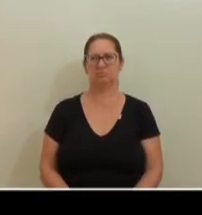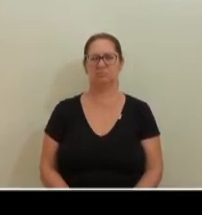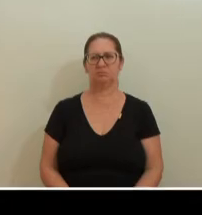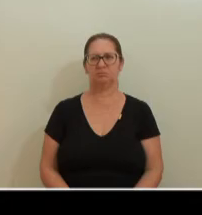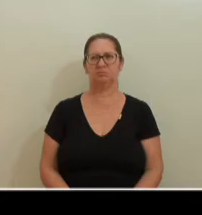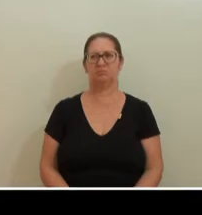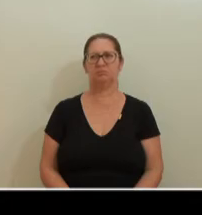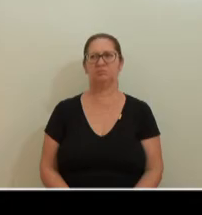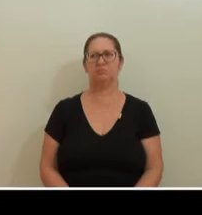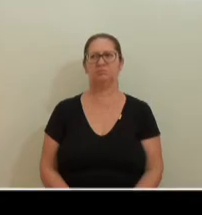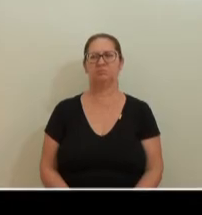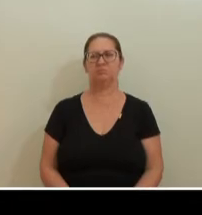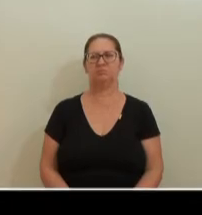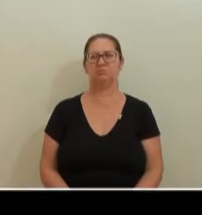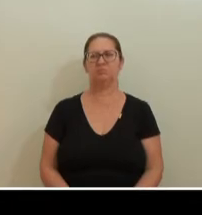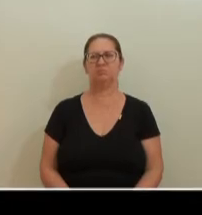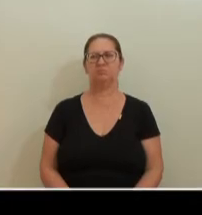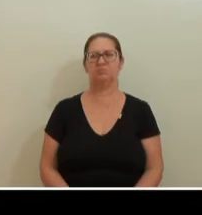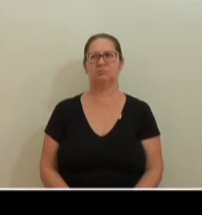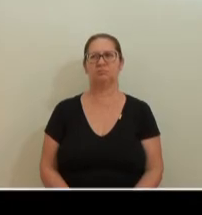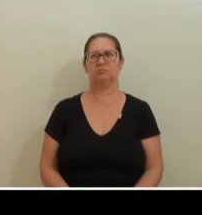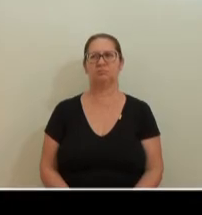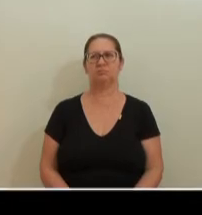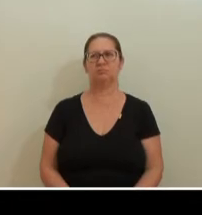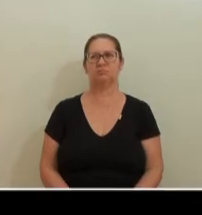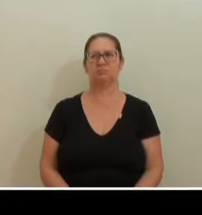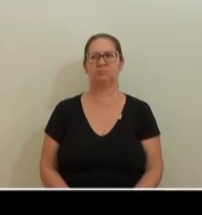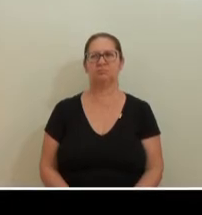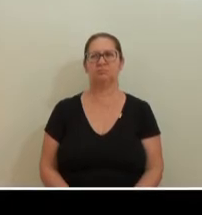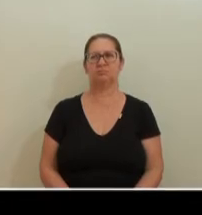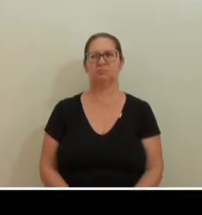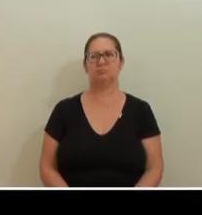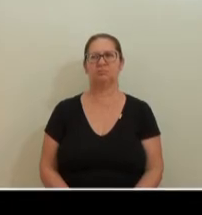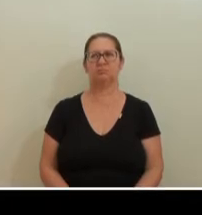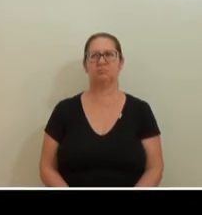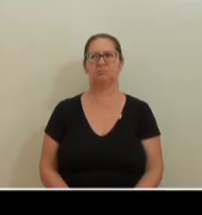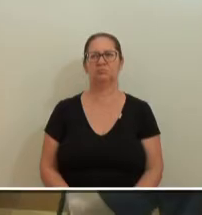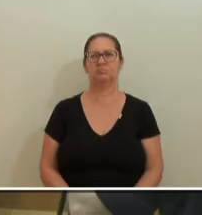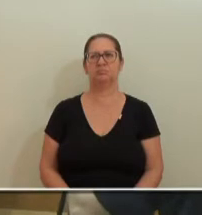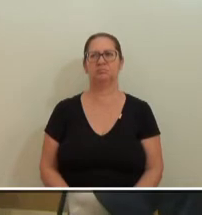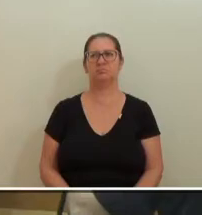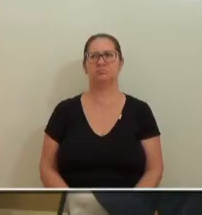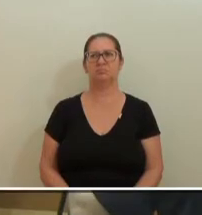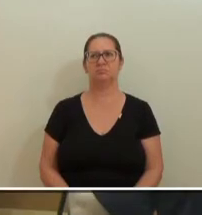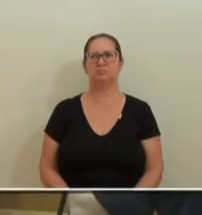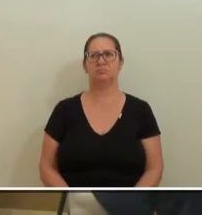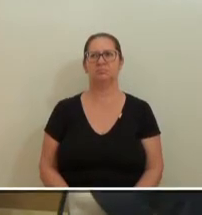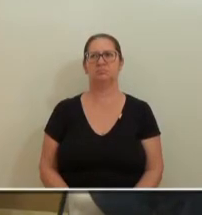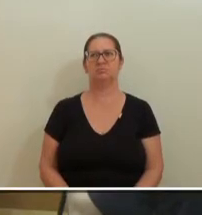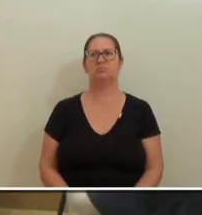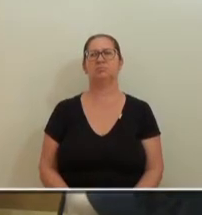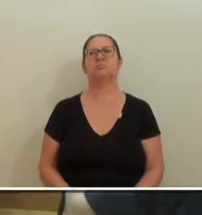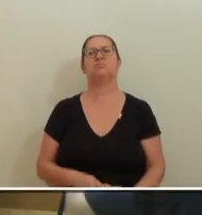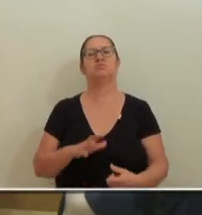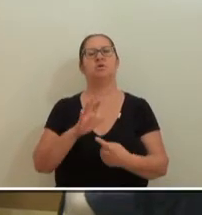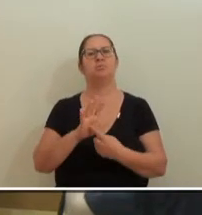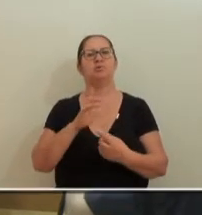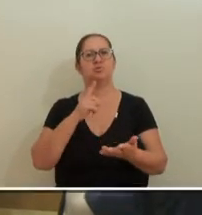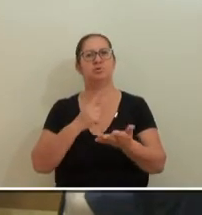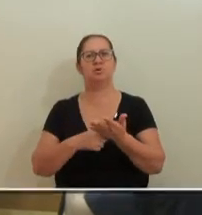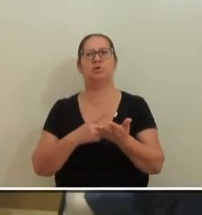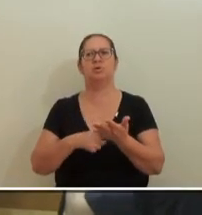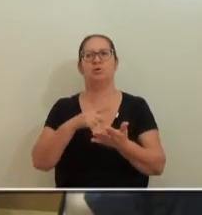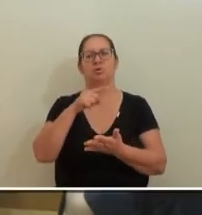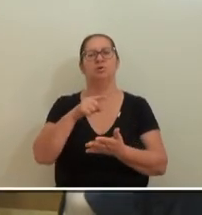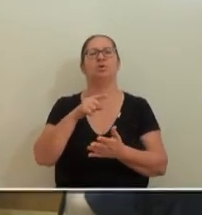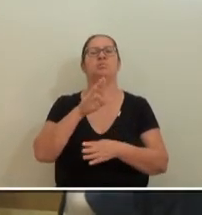Agradecemos notáveis contribuições do chefe Kiko com a nossa comunidade, sua liderança inspiradora durante a pandemia, que demonstrou um compromisso inabalável com o bem-estar da